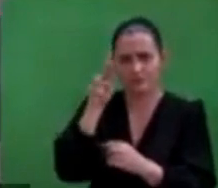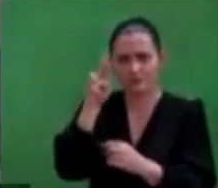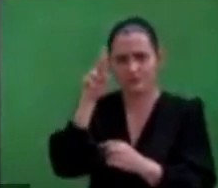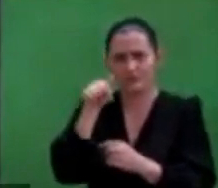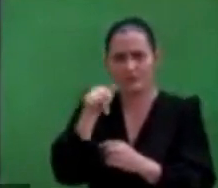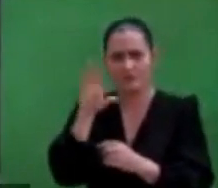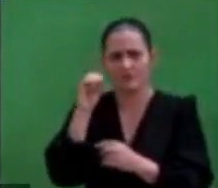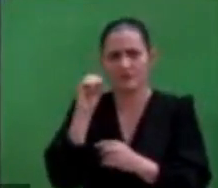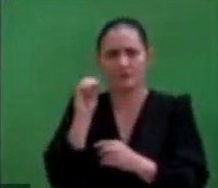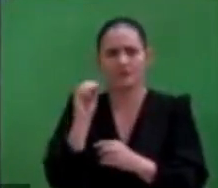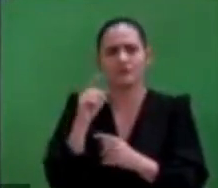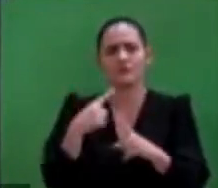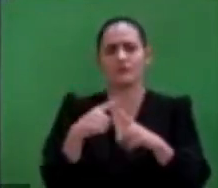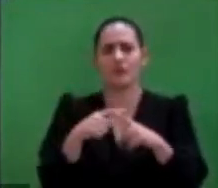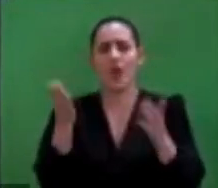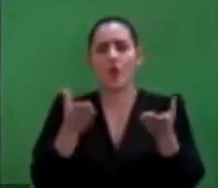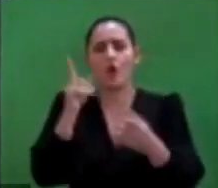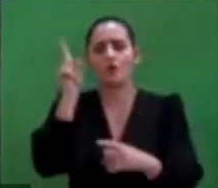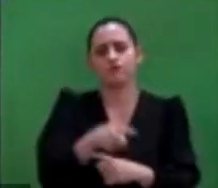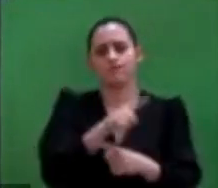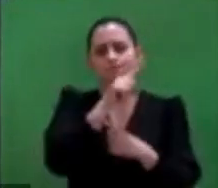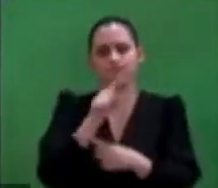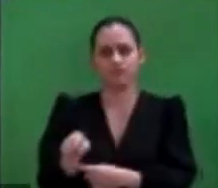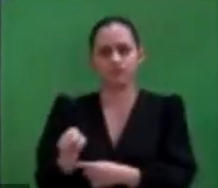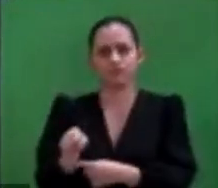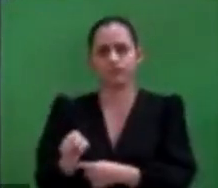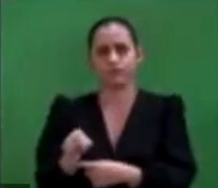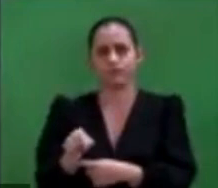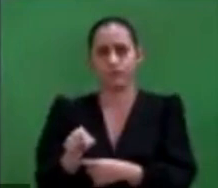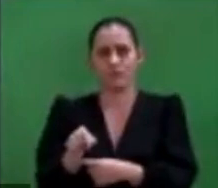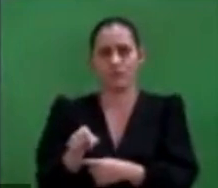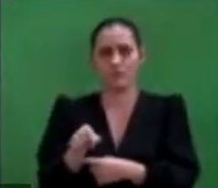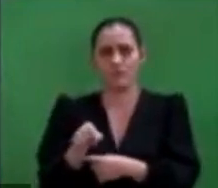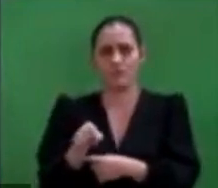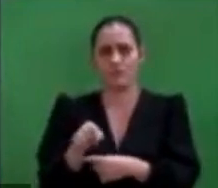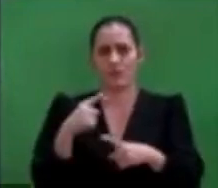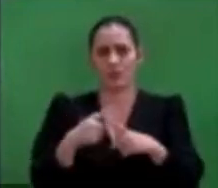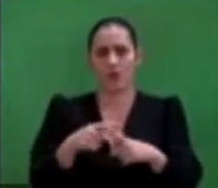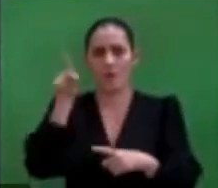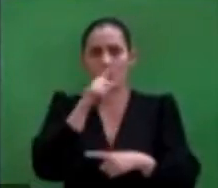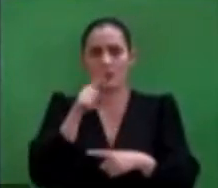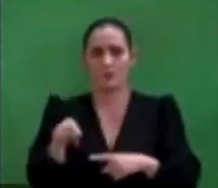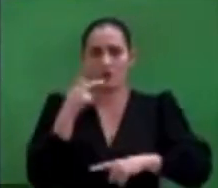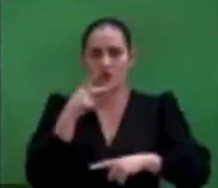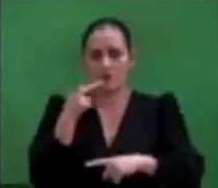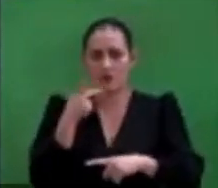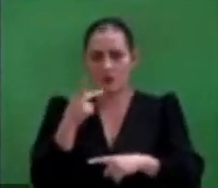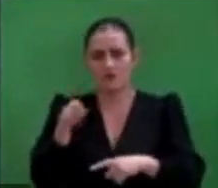Aliás, a Murano ficou proibida de ser, esse nome de ser pronunciado no plenário dessa casa. Lembra da